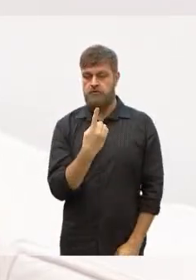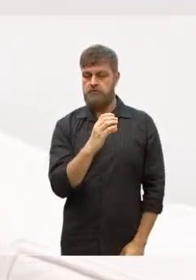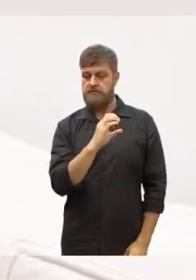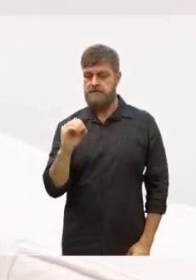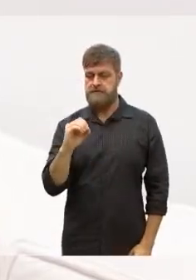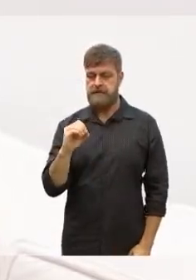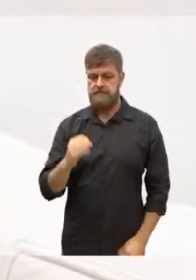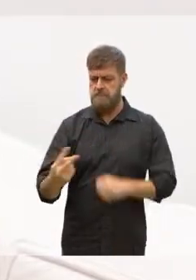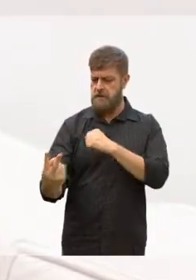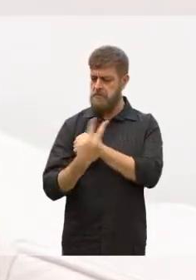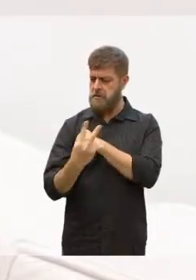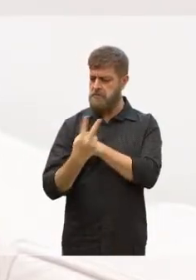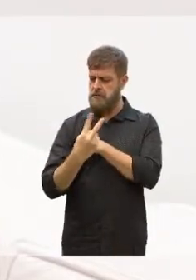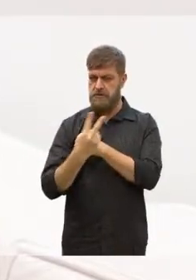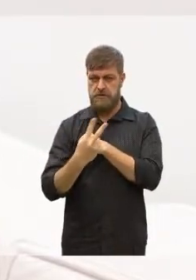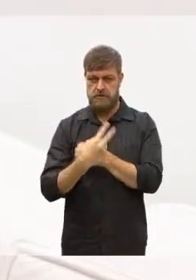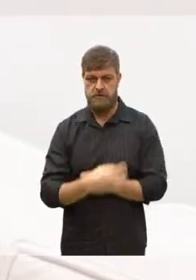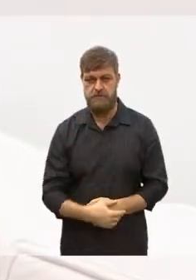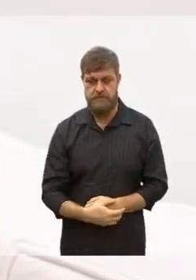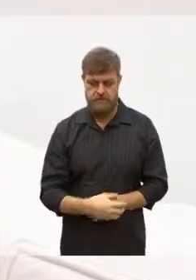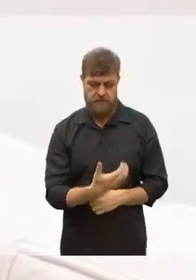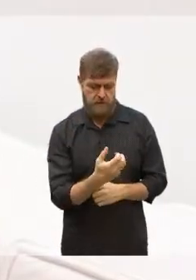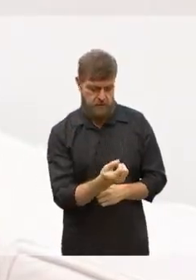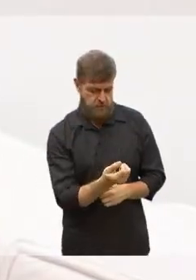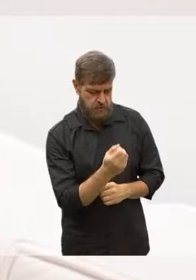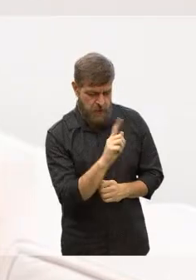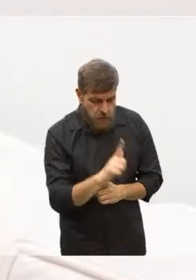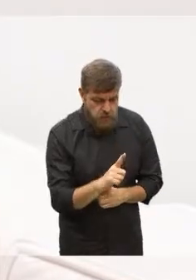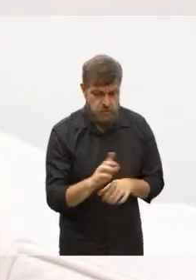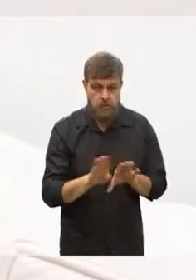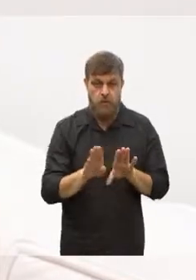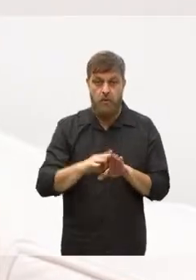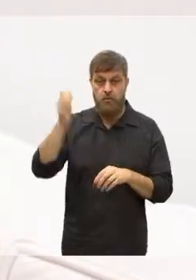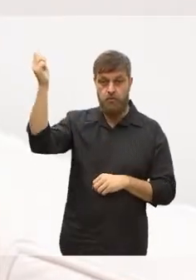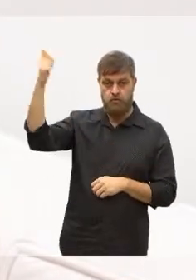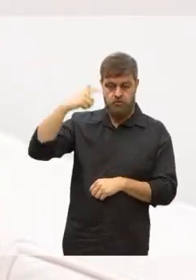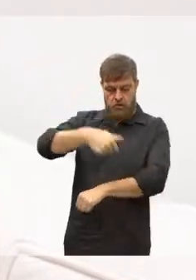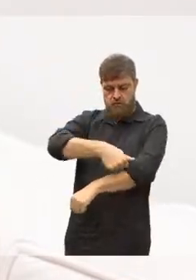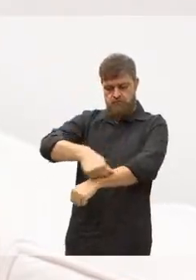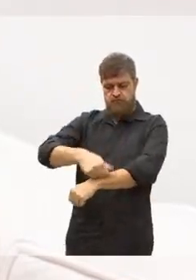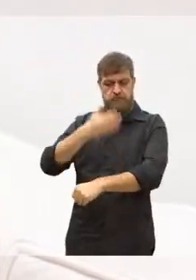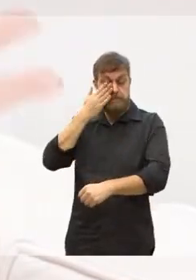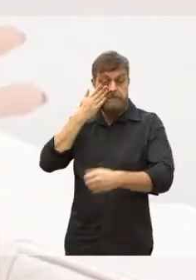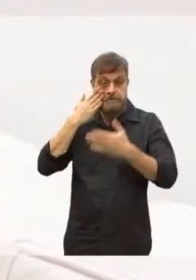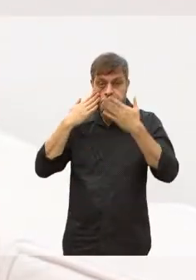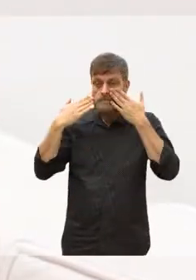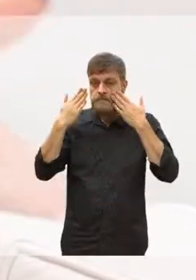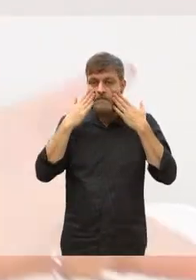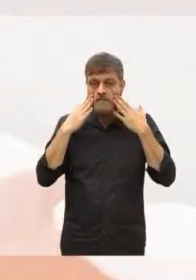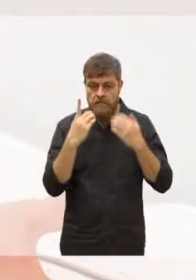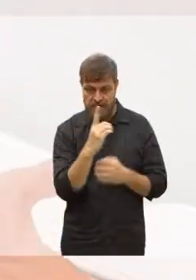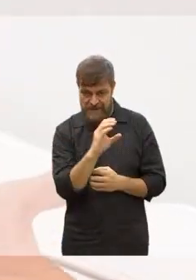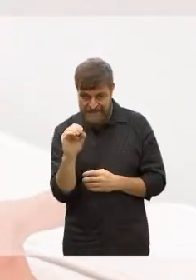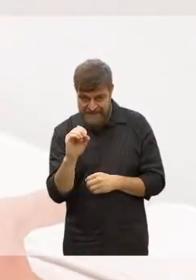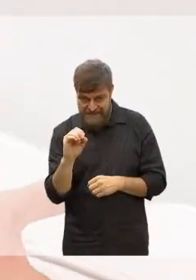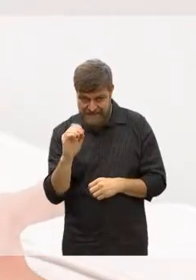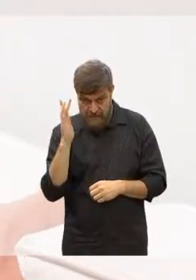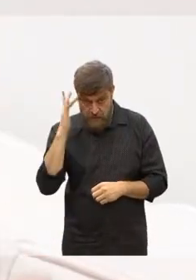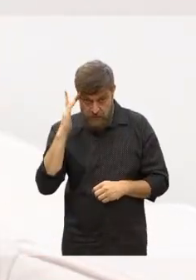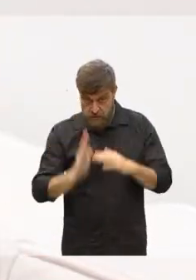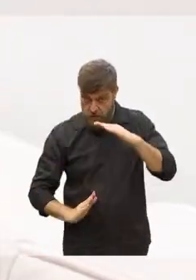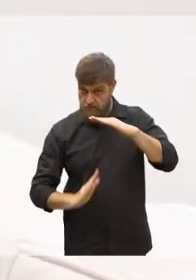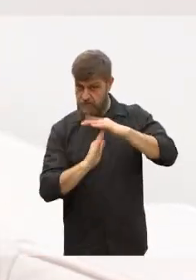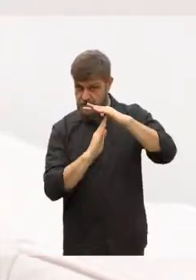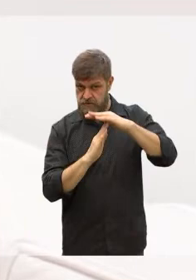me proteger da luz azul, para me proteger da luz do sol, né? Você fala, filtro 100 eu acho que é o máximo que você